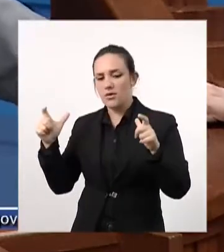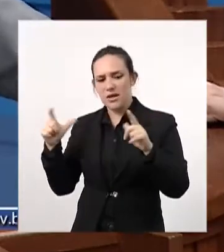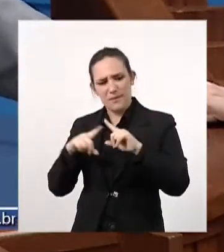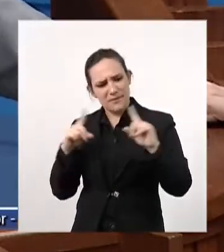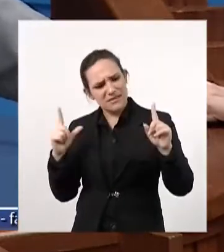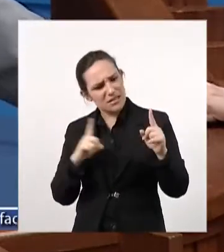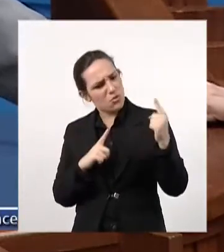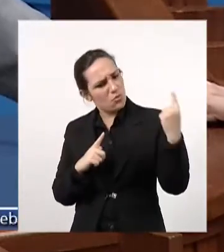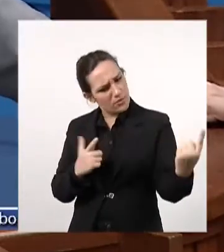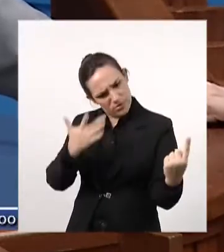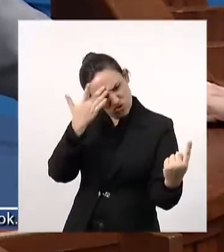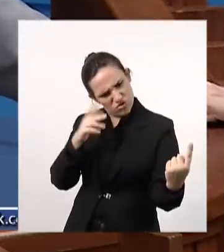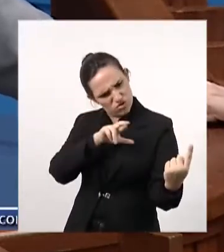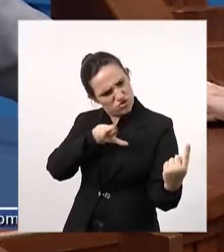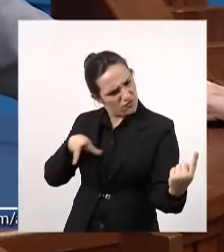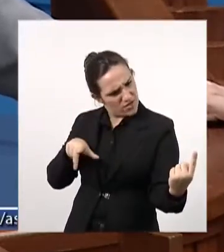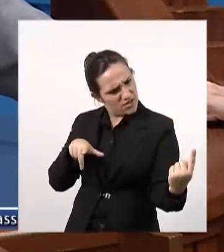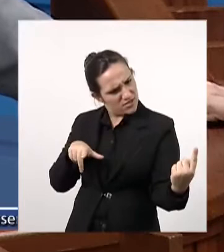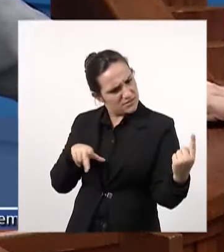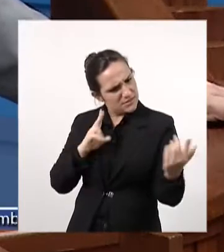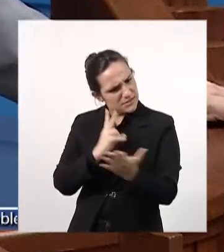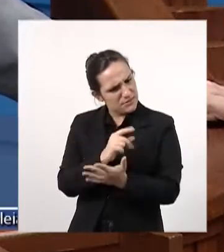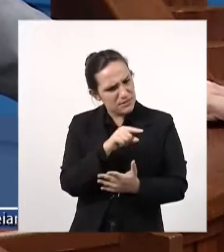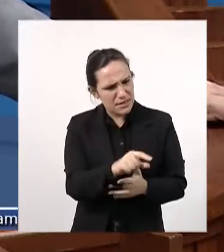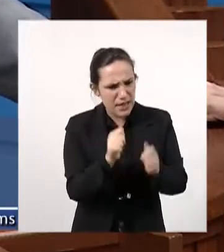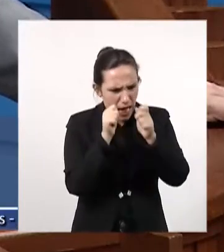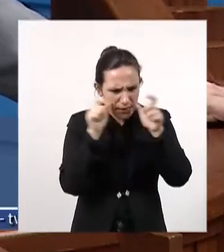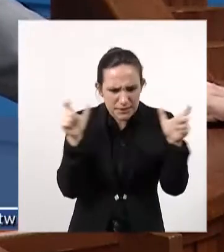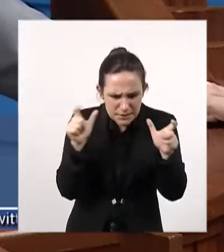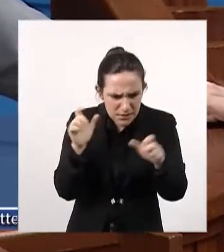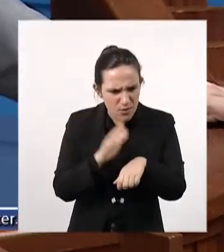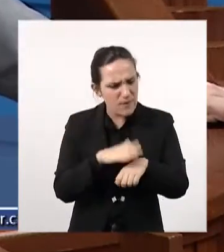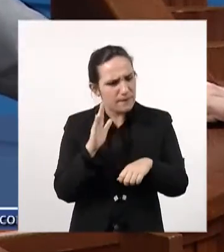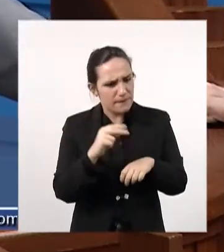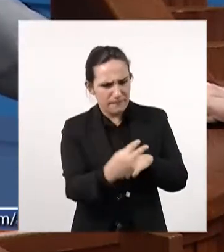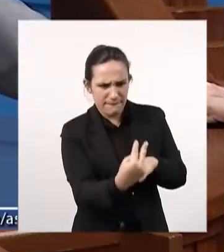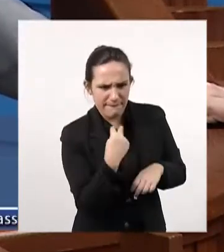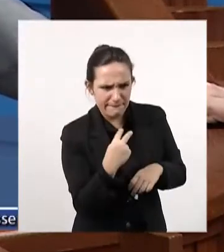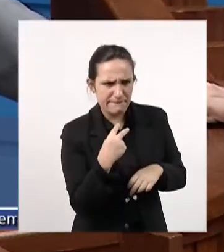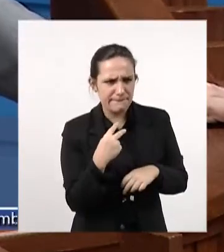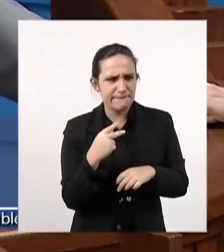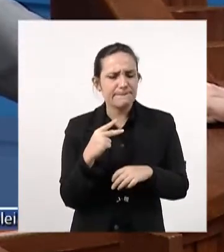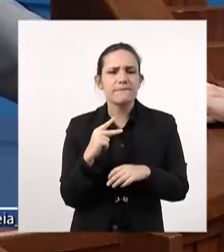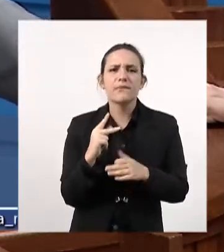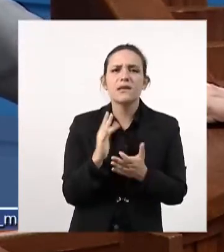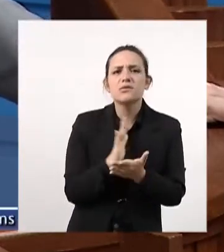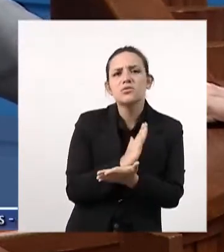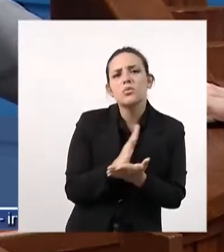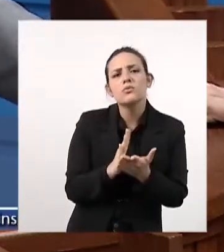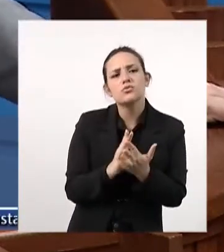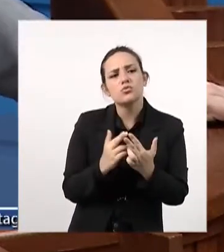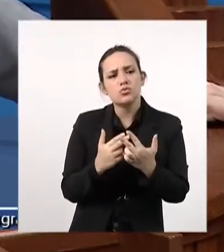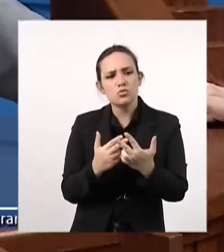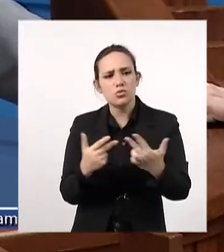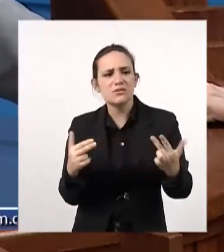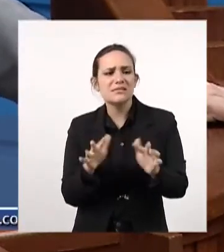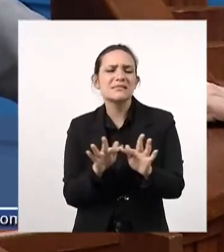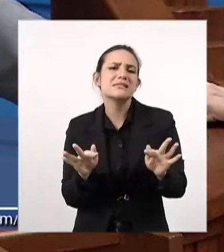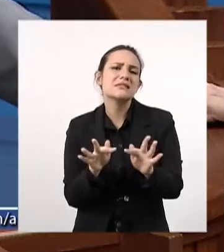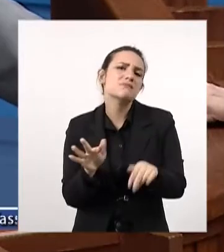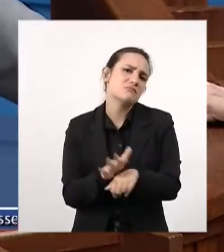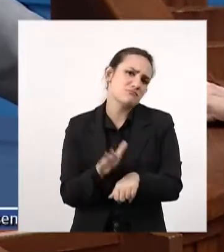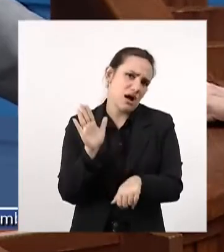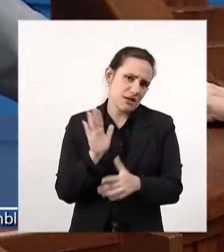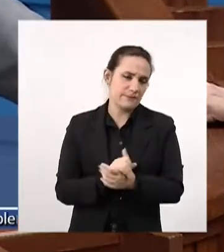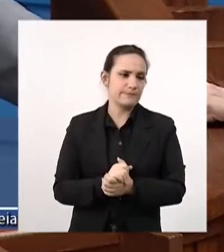haverá alguém observando as letras, observando os detalhes, meu caro deputado Antônio Vaz.